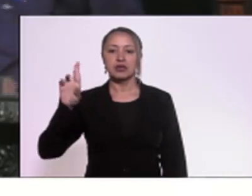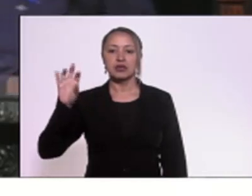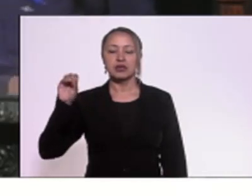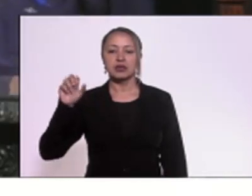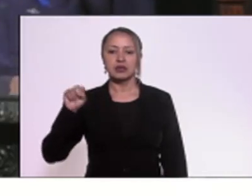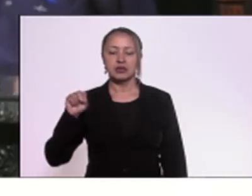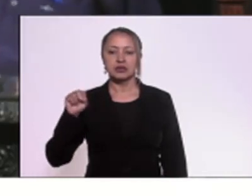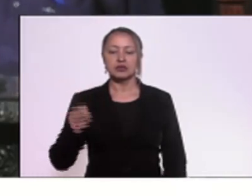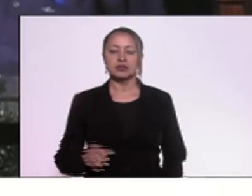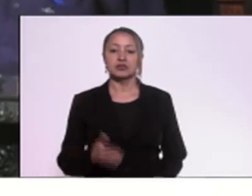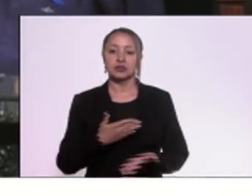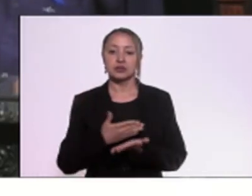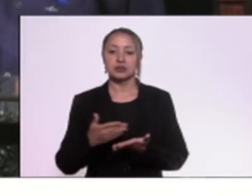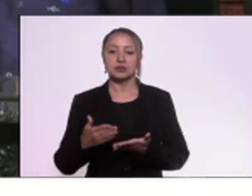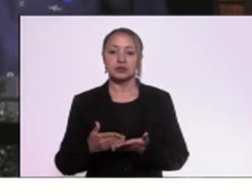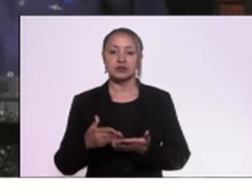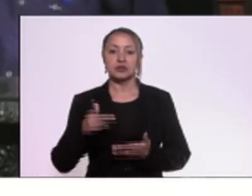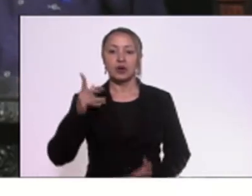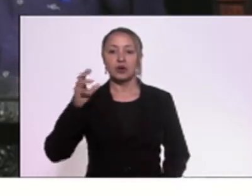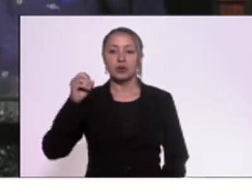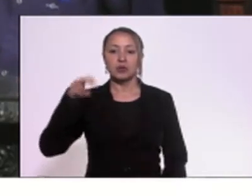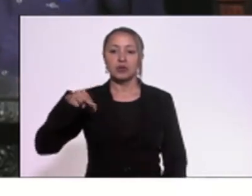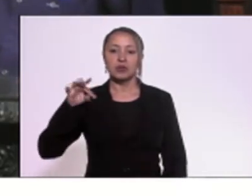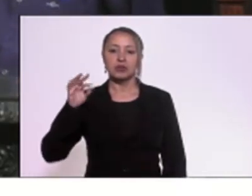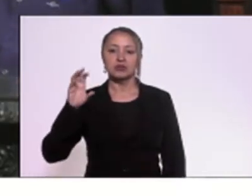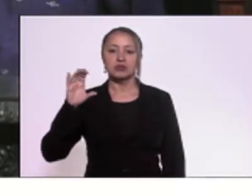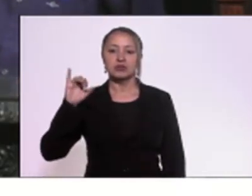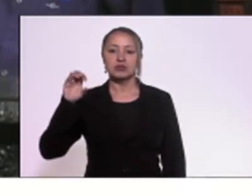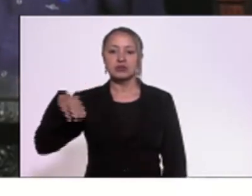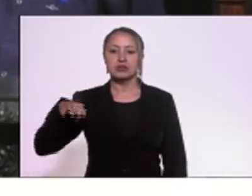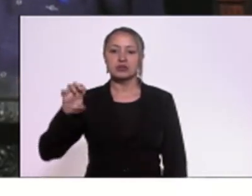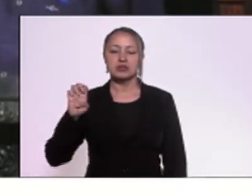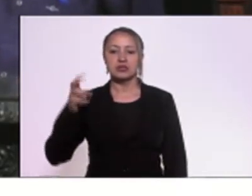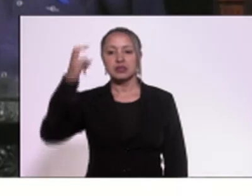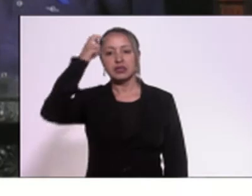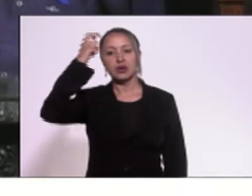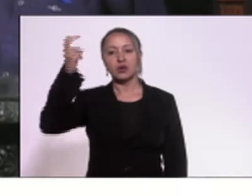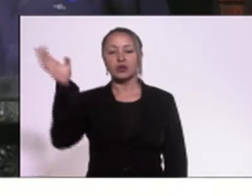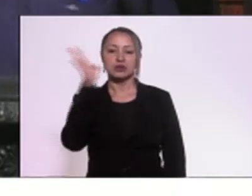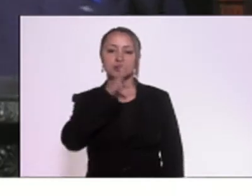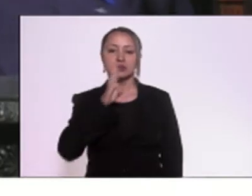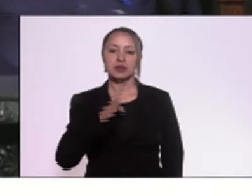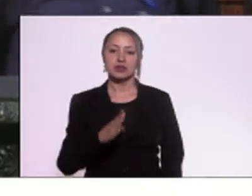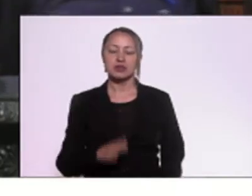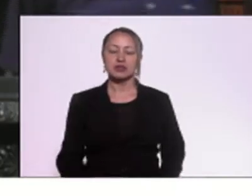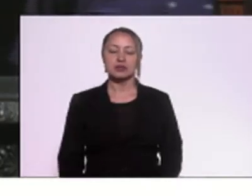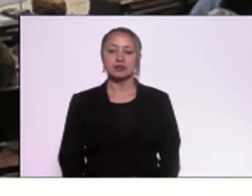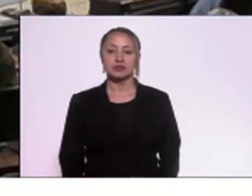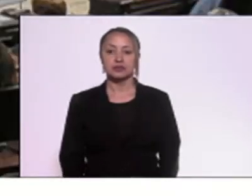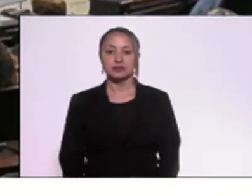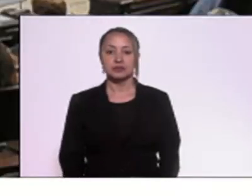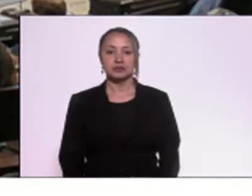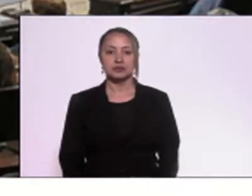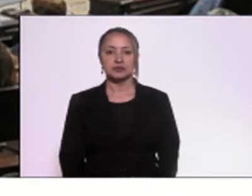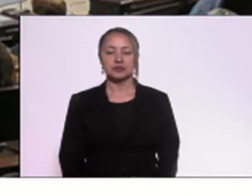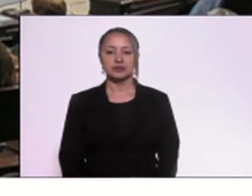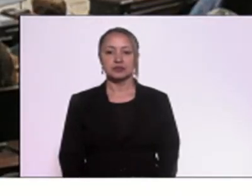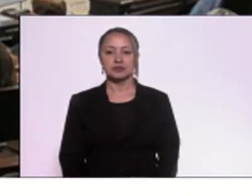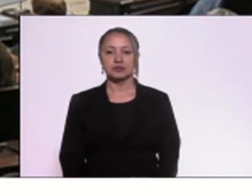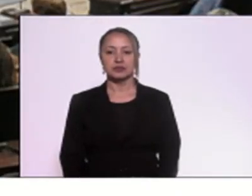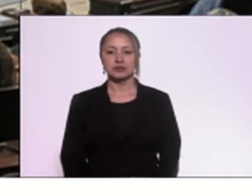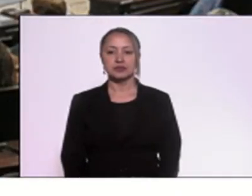para mais 100 anos do Ponto Cine, ou seja para mais 500 anos do cinema no Brasil, 1000 anos do